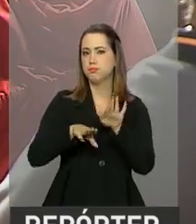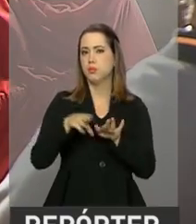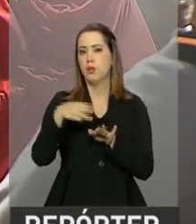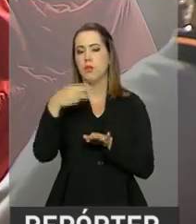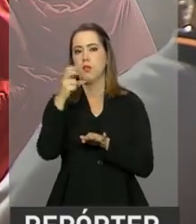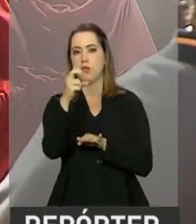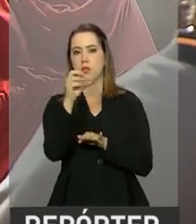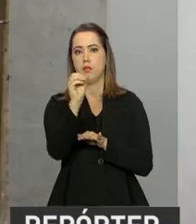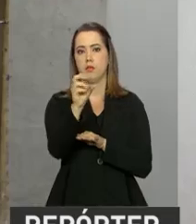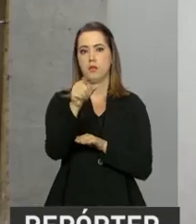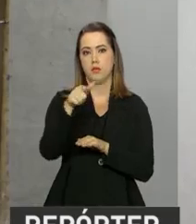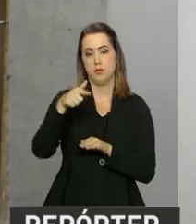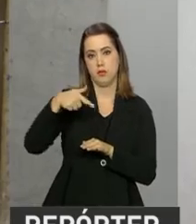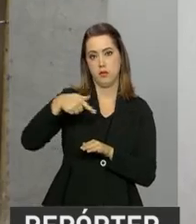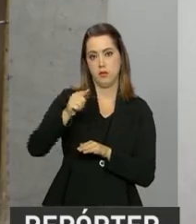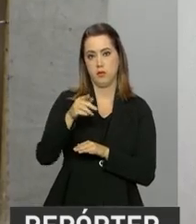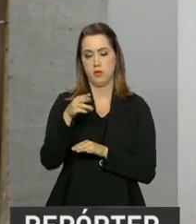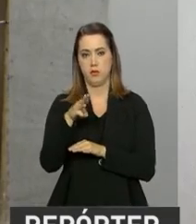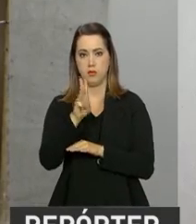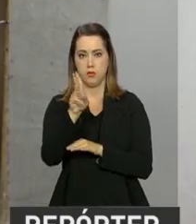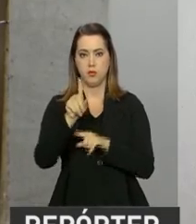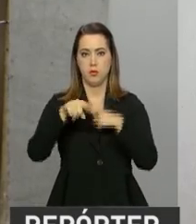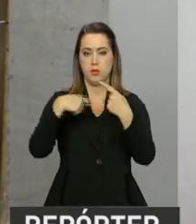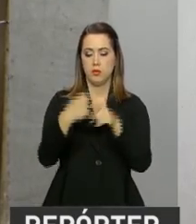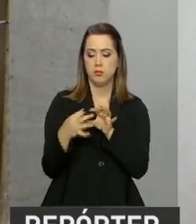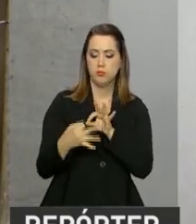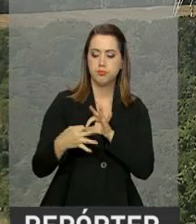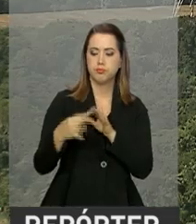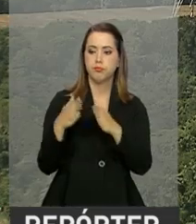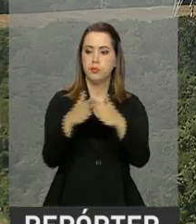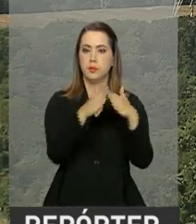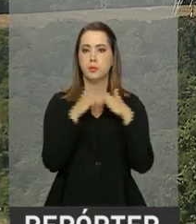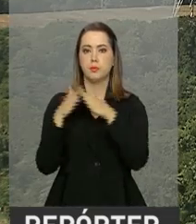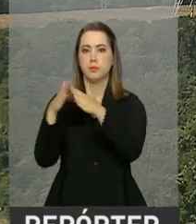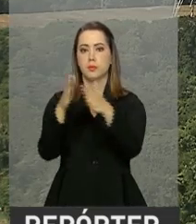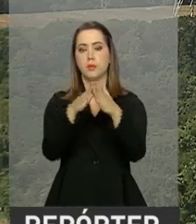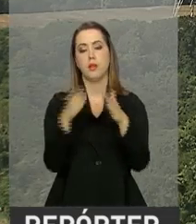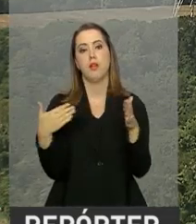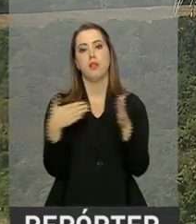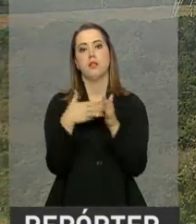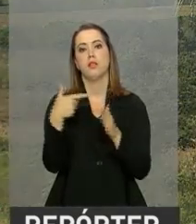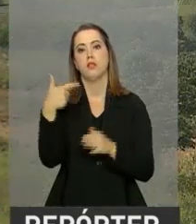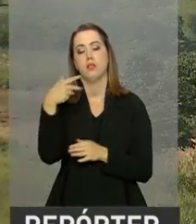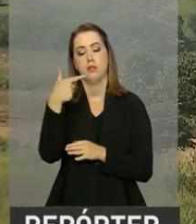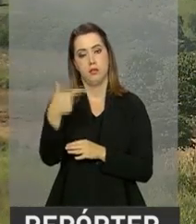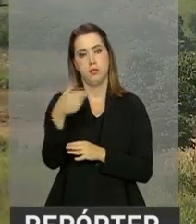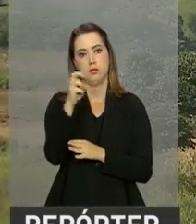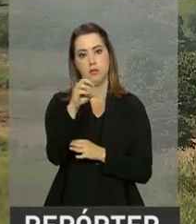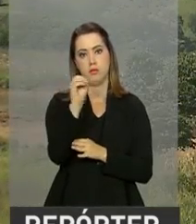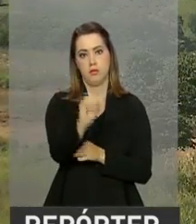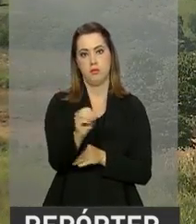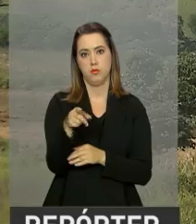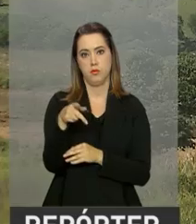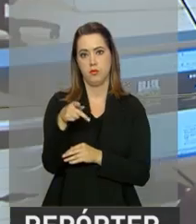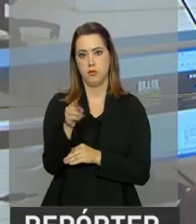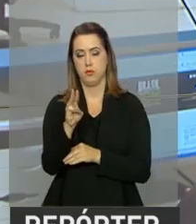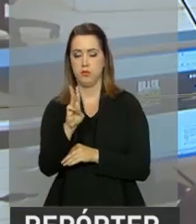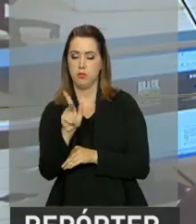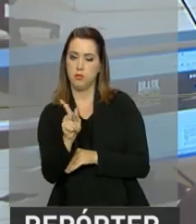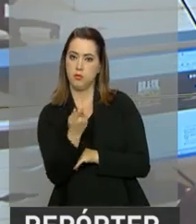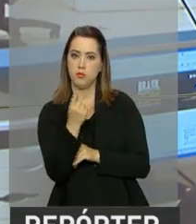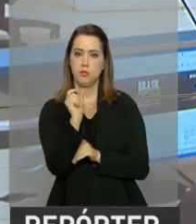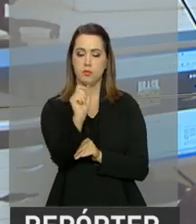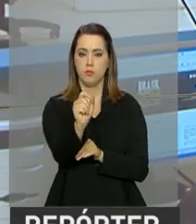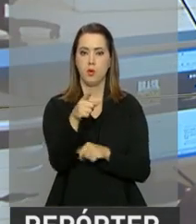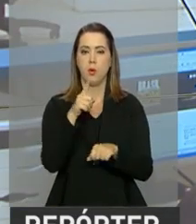500 kWh. Depois, será estendido para quem tem um consumo médio de 250 kWh por mês.